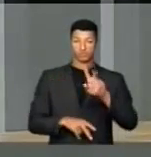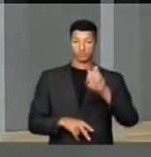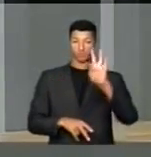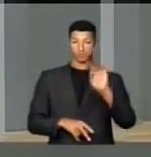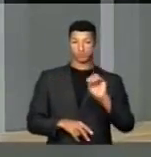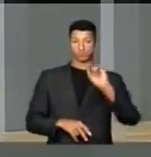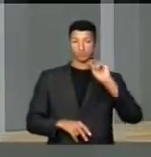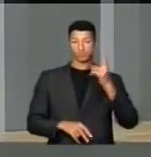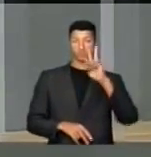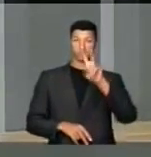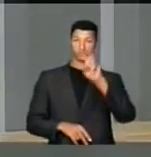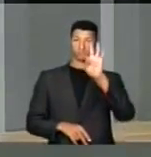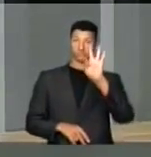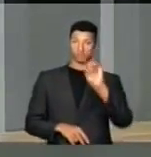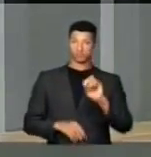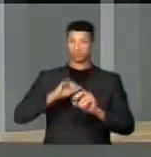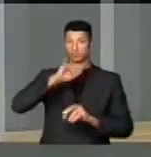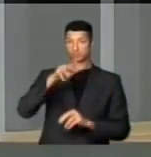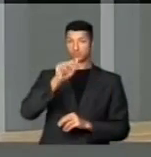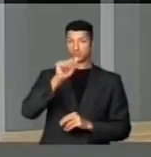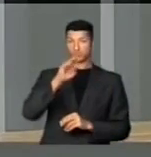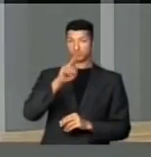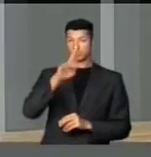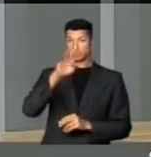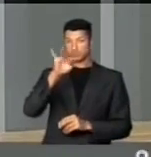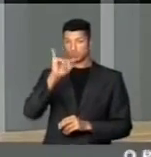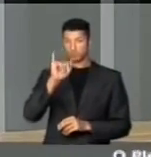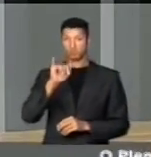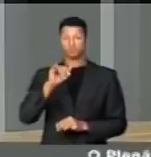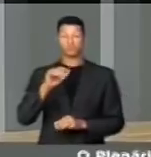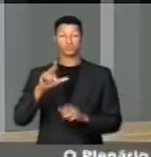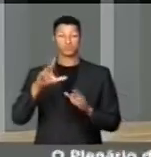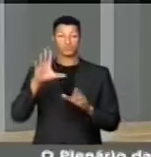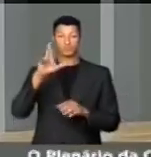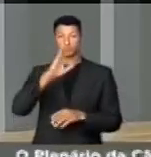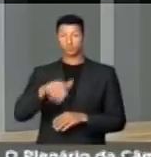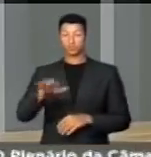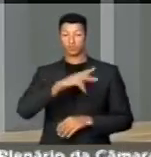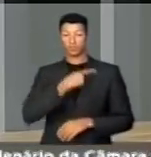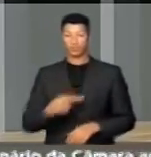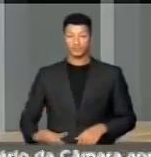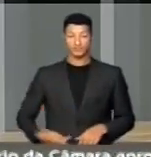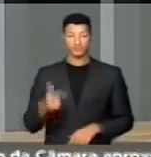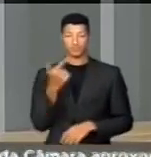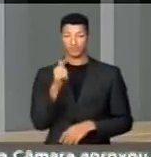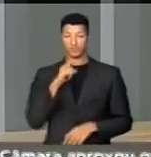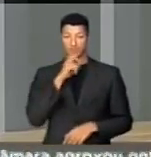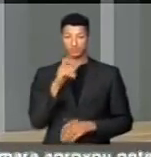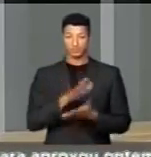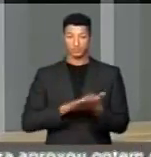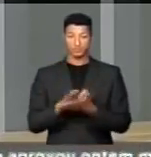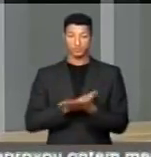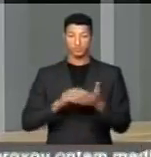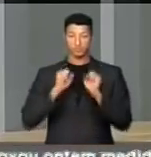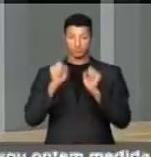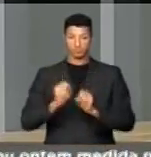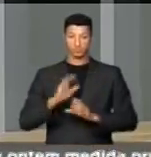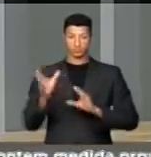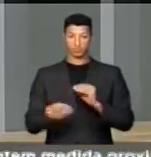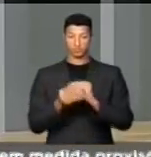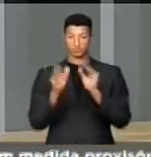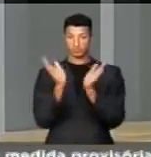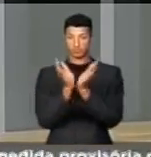chamado veto jabuti. Esse veto da Presidente da República, sem dúvida, pode ser incluída